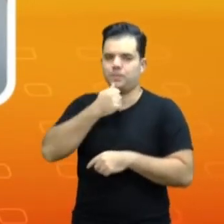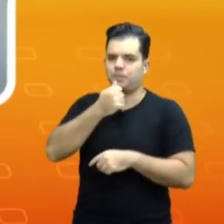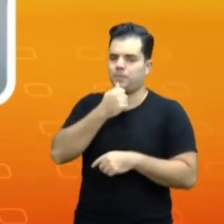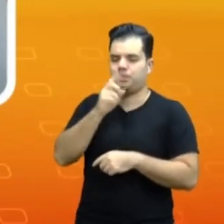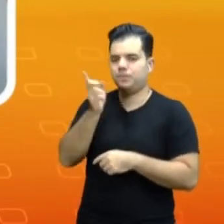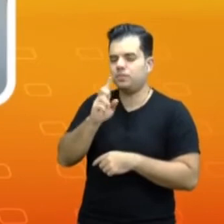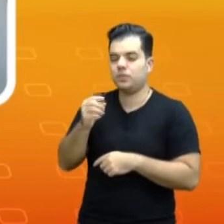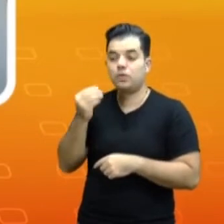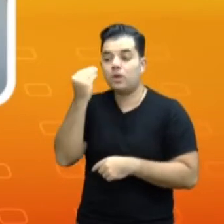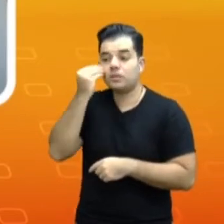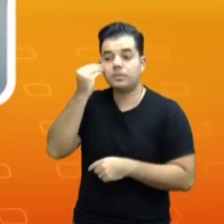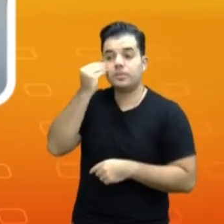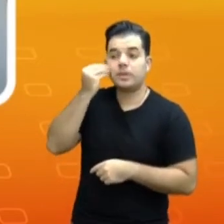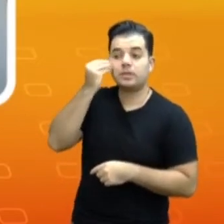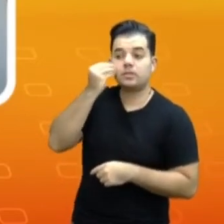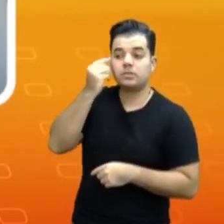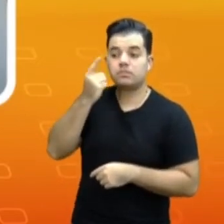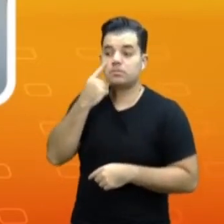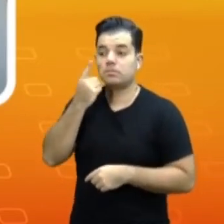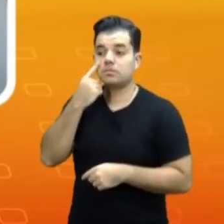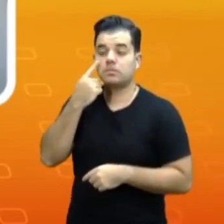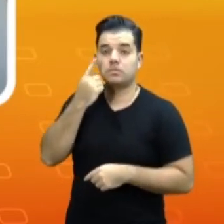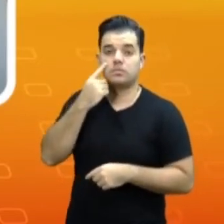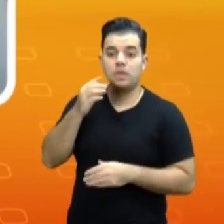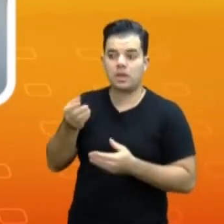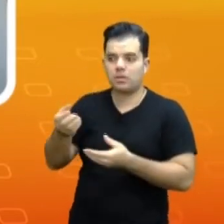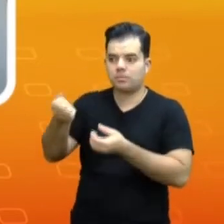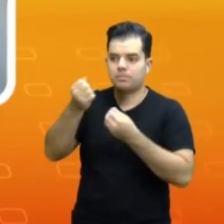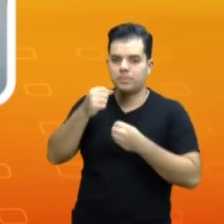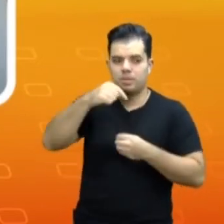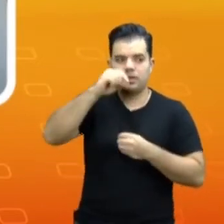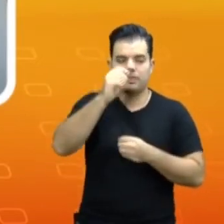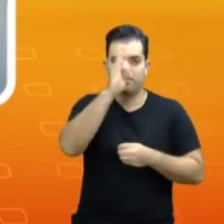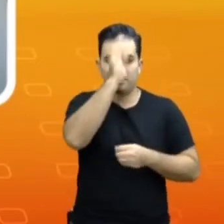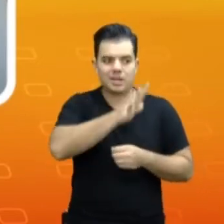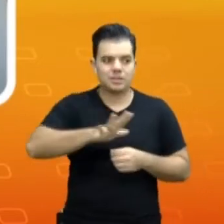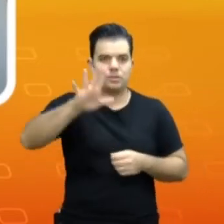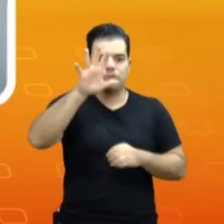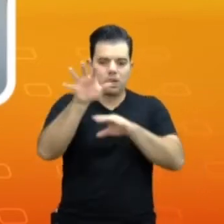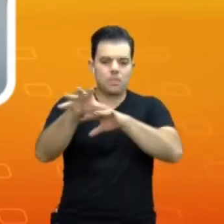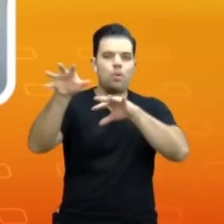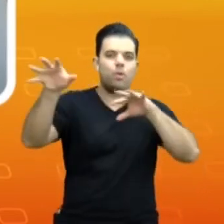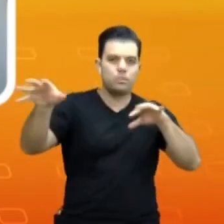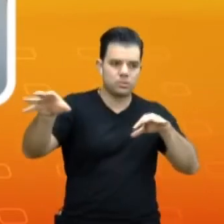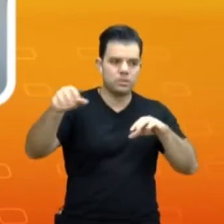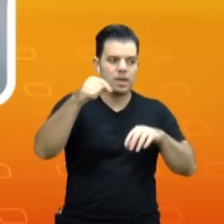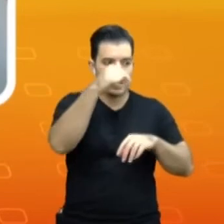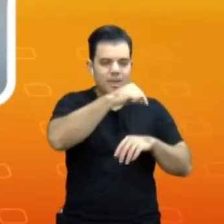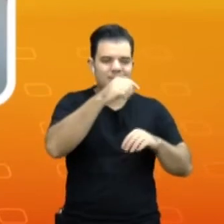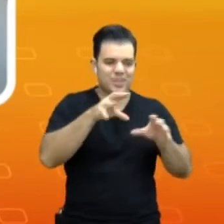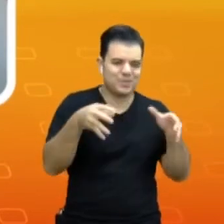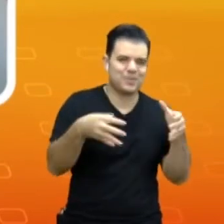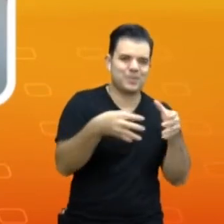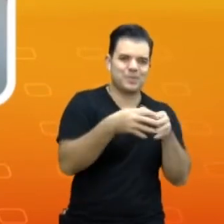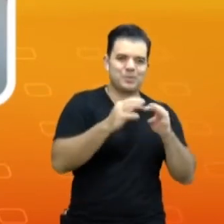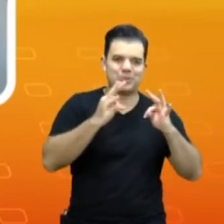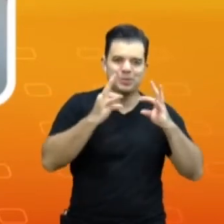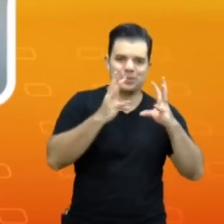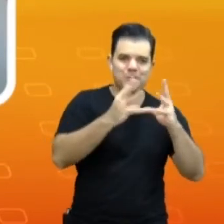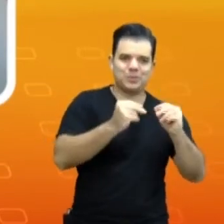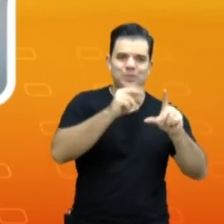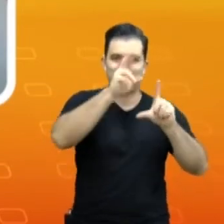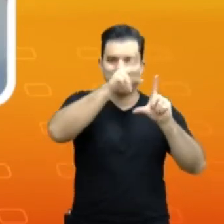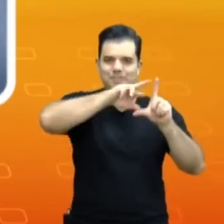NHK, e a gente, né, trouxe esse sinal para o Brasil e o time de MediaTek conseguiu gerar ali